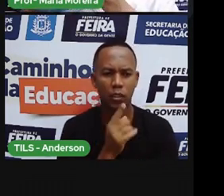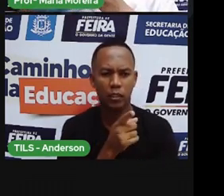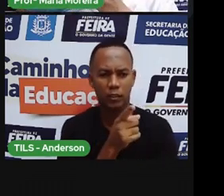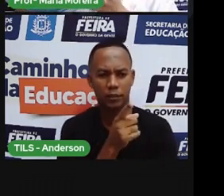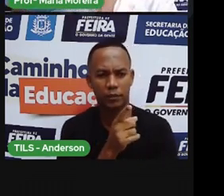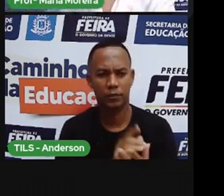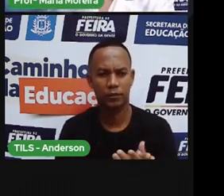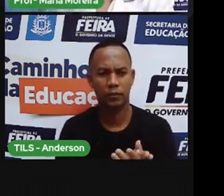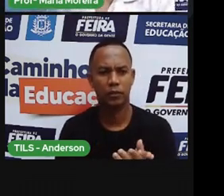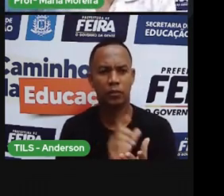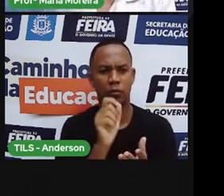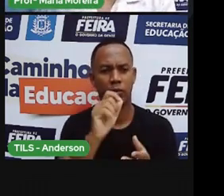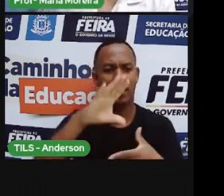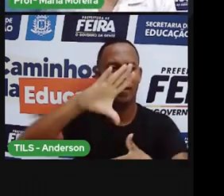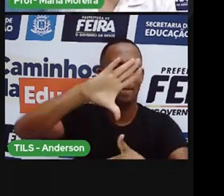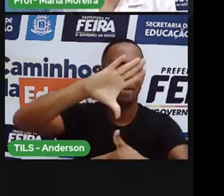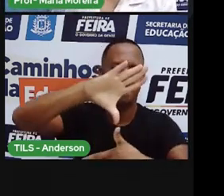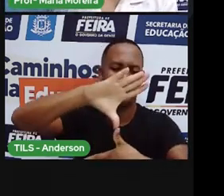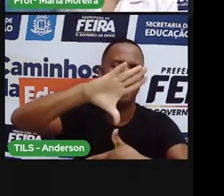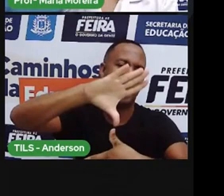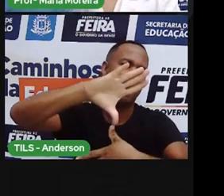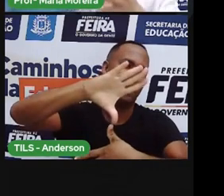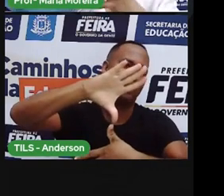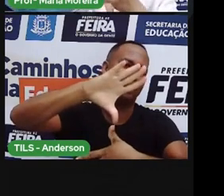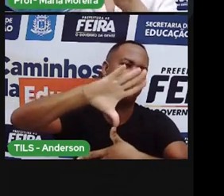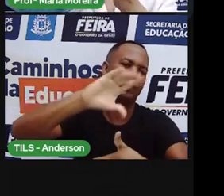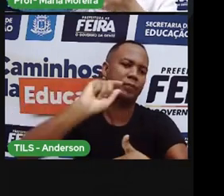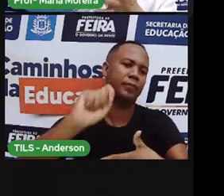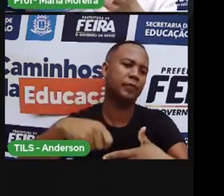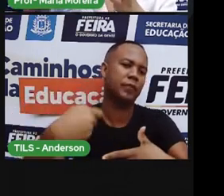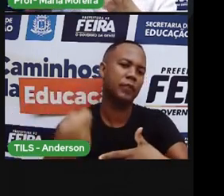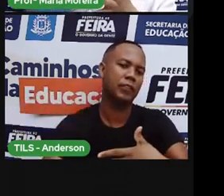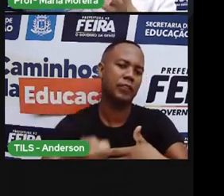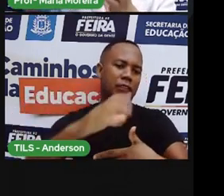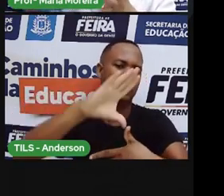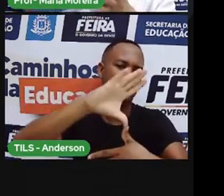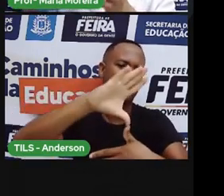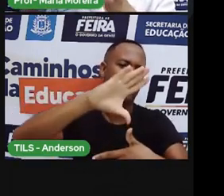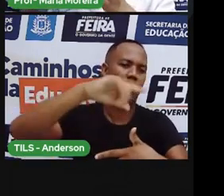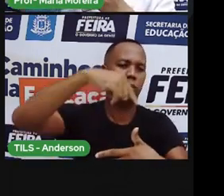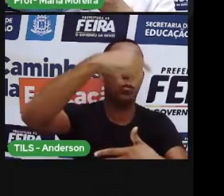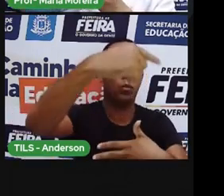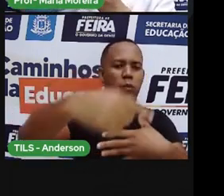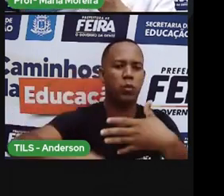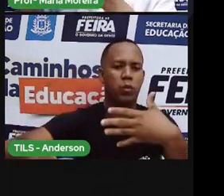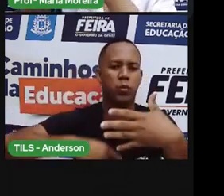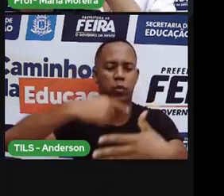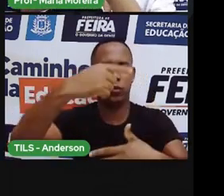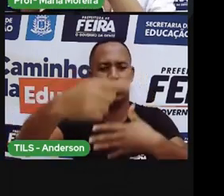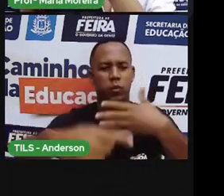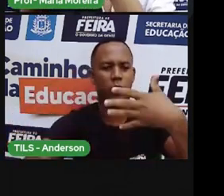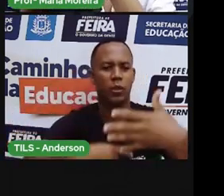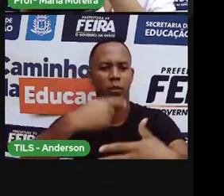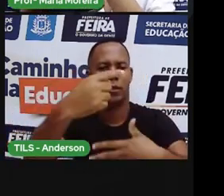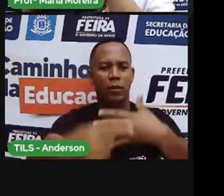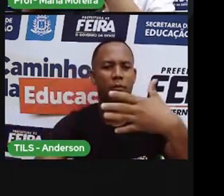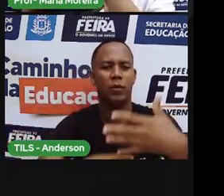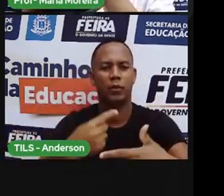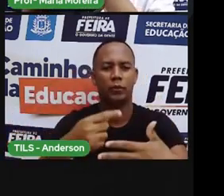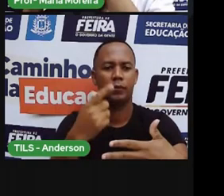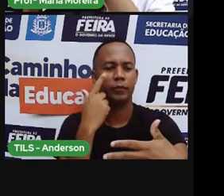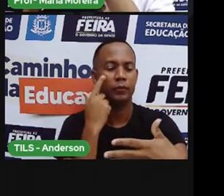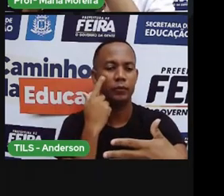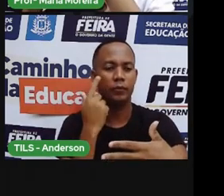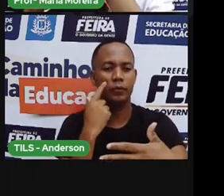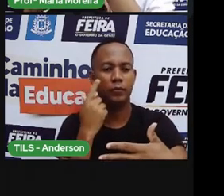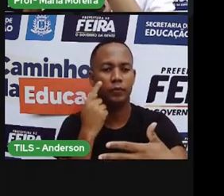Pronto. Isso aqui é o mapa mundo, certo? Mapa mundo não, globo terrestre, desculpa. Pronto. Aqui, ó, estão